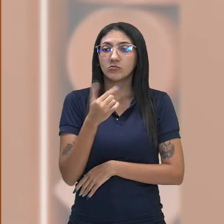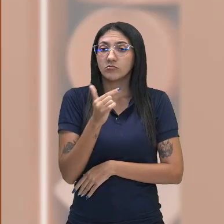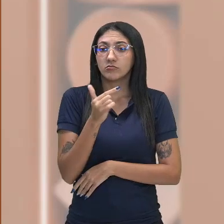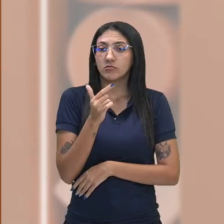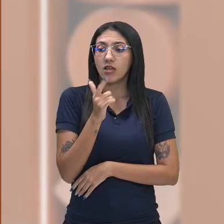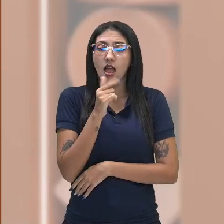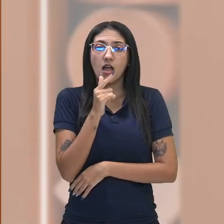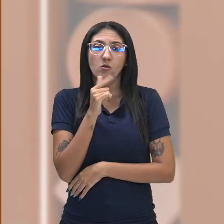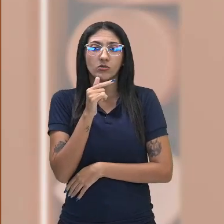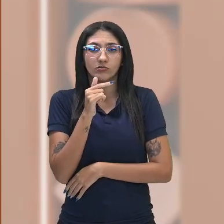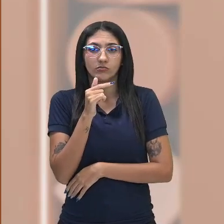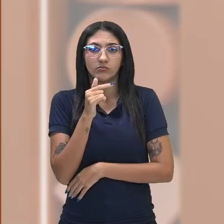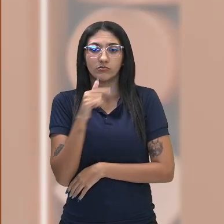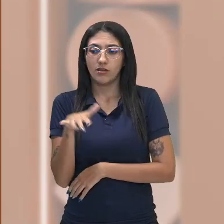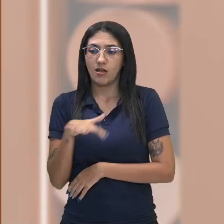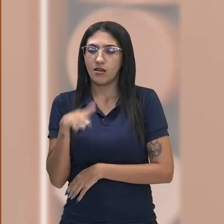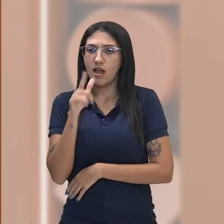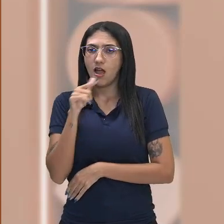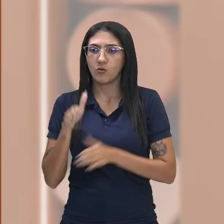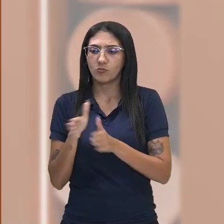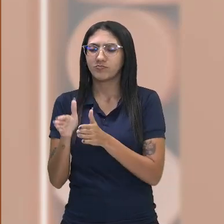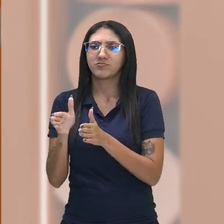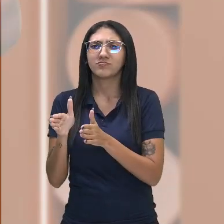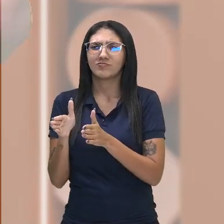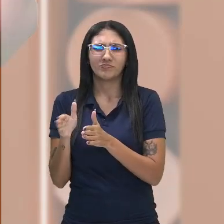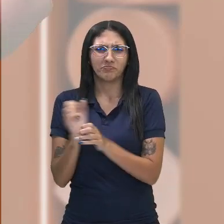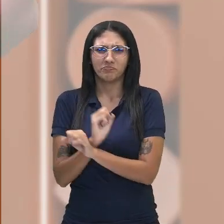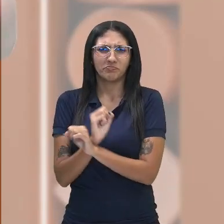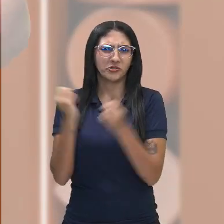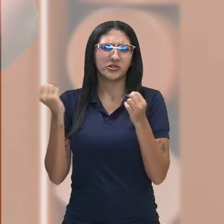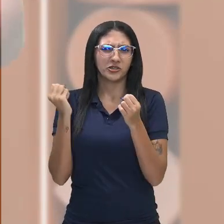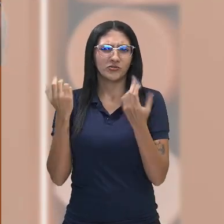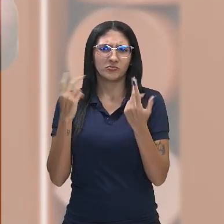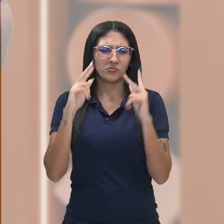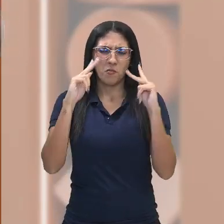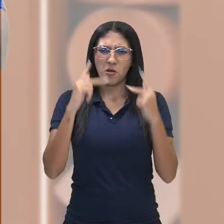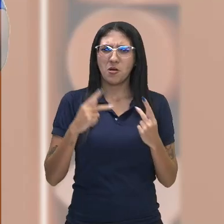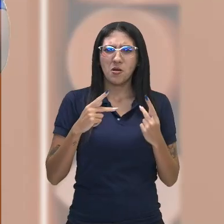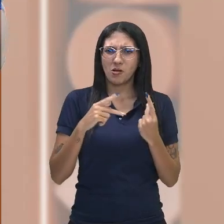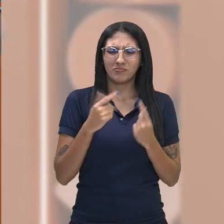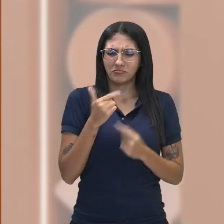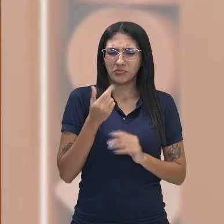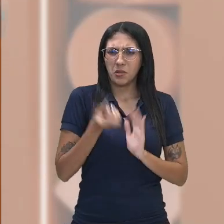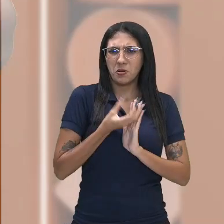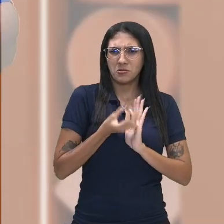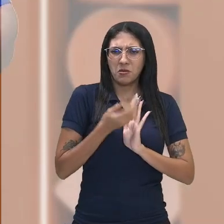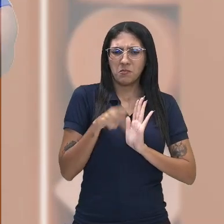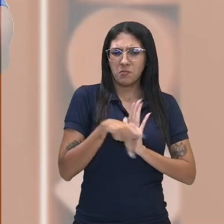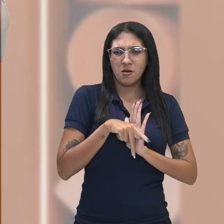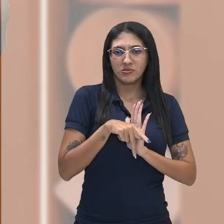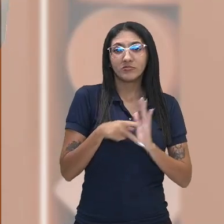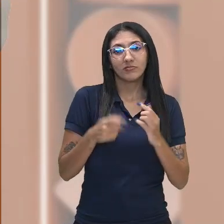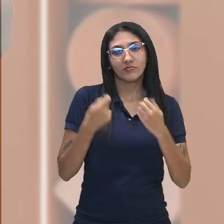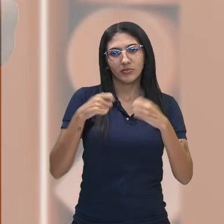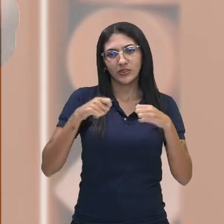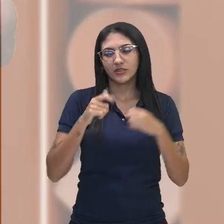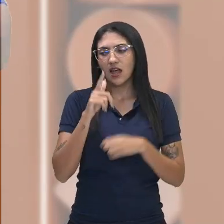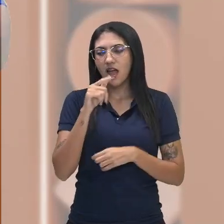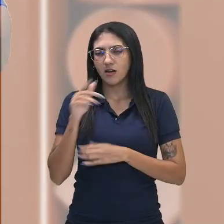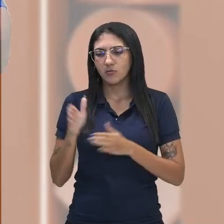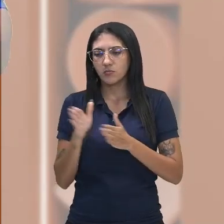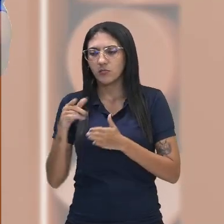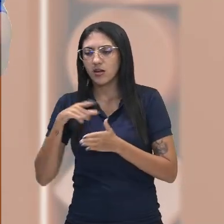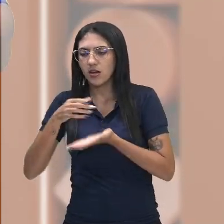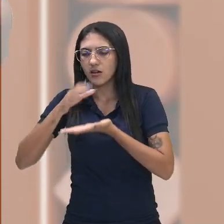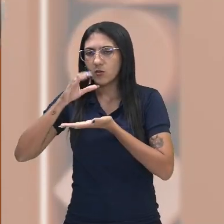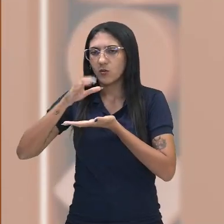água. Sem água não dá para viver, não é? O ser humano não produz água dentro do próprio corpo, ele precisa ingerir essa água para se hidratar, para a